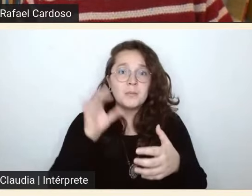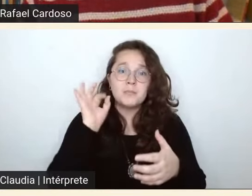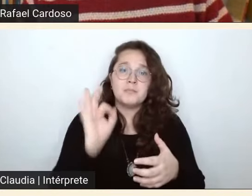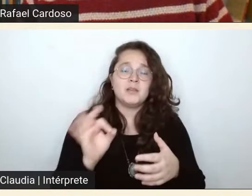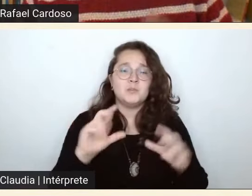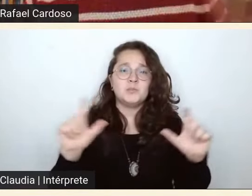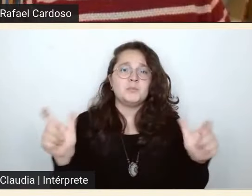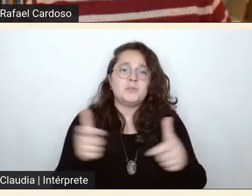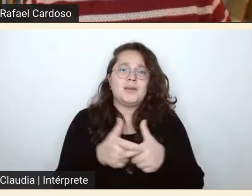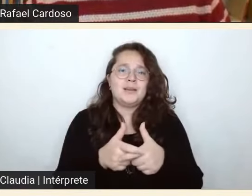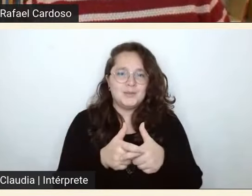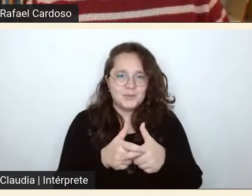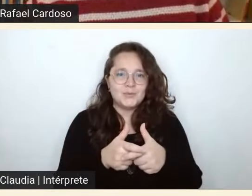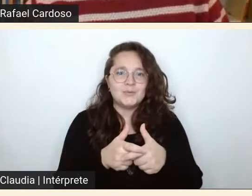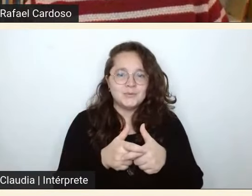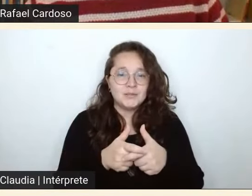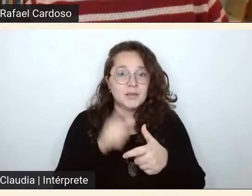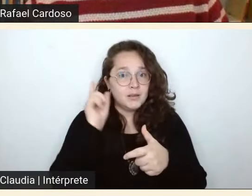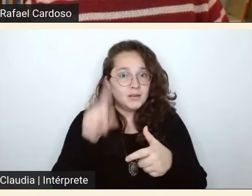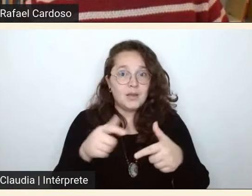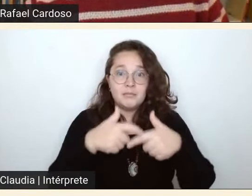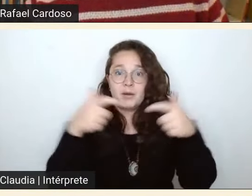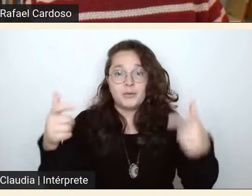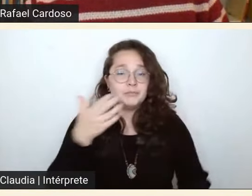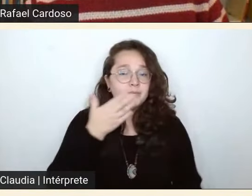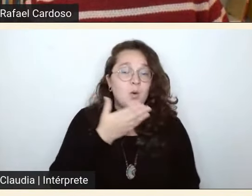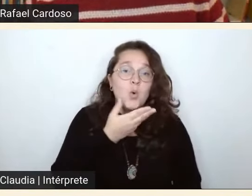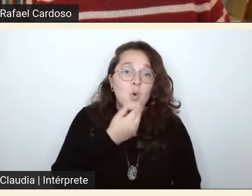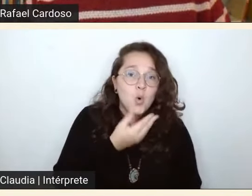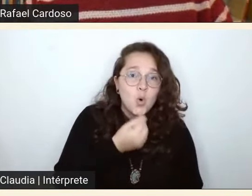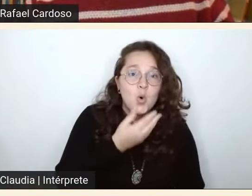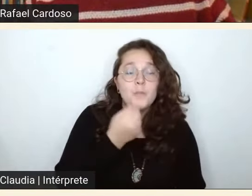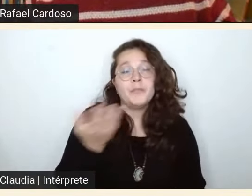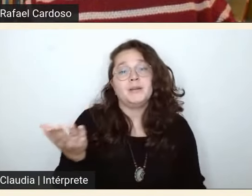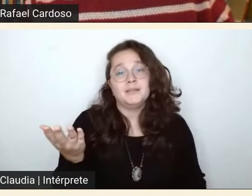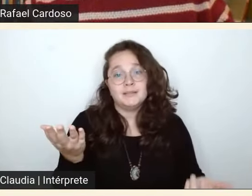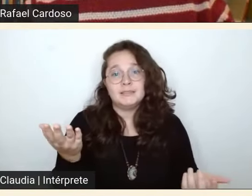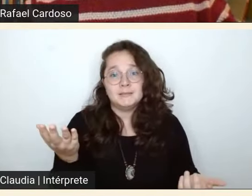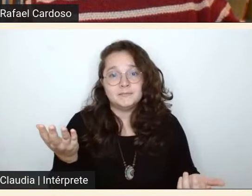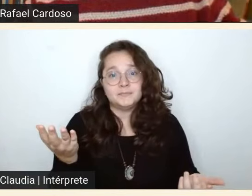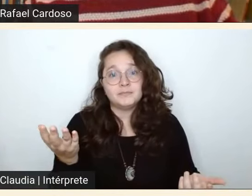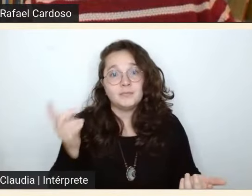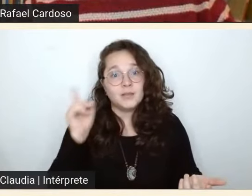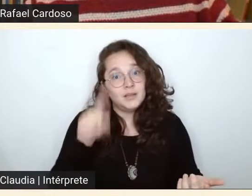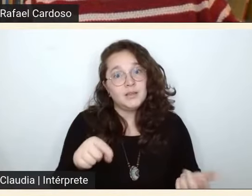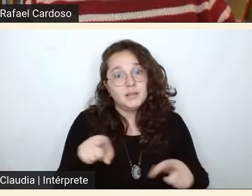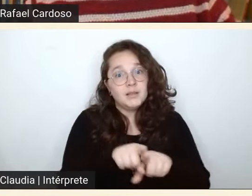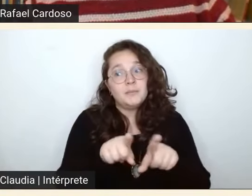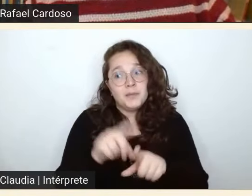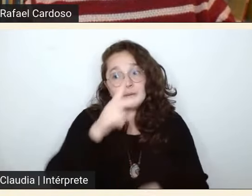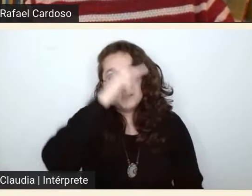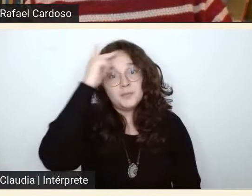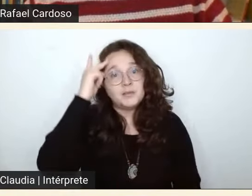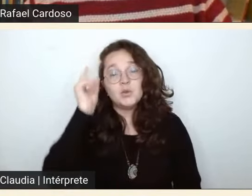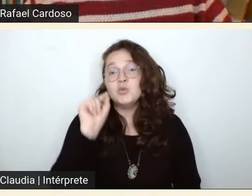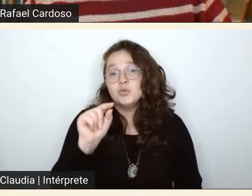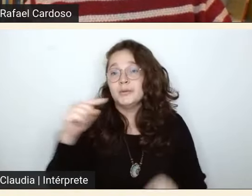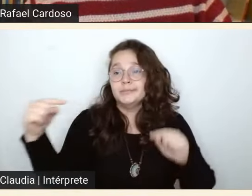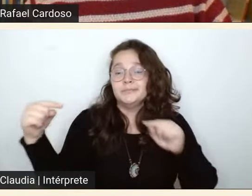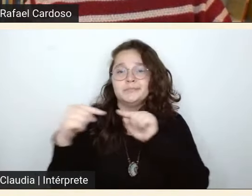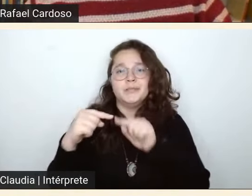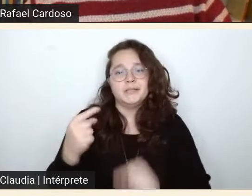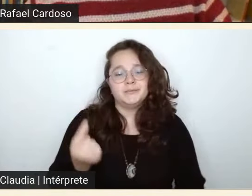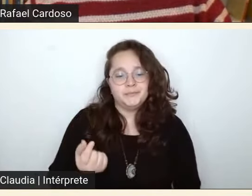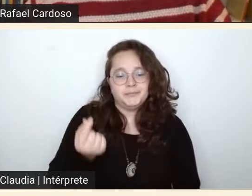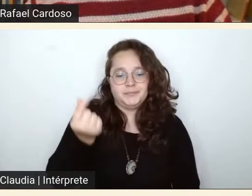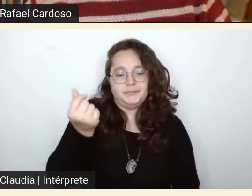pequeno, majoritariamente de homens e pessoas ligadas à burguesia, à alta